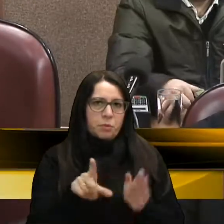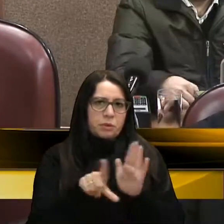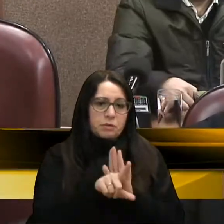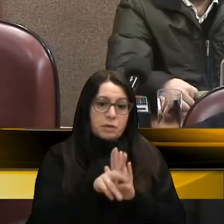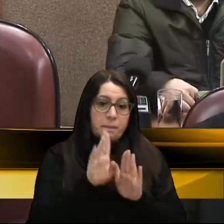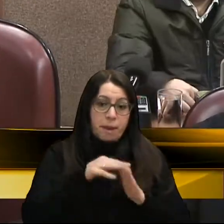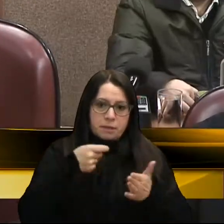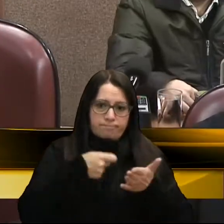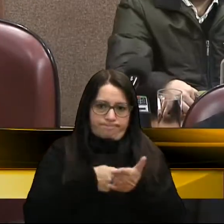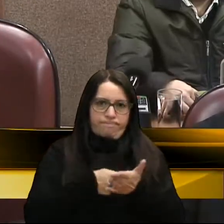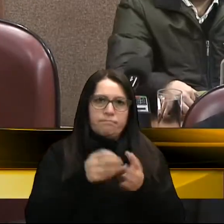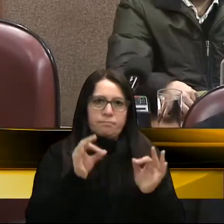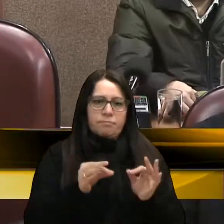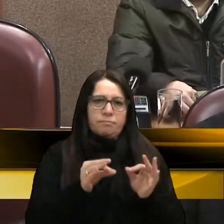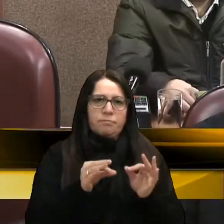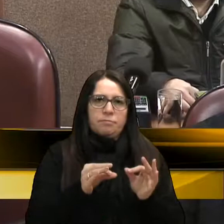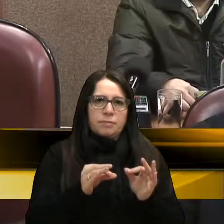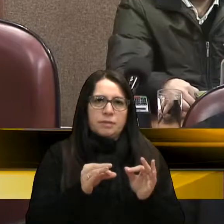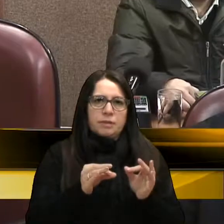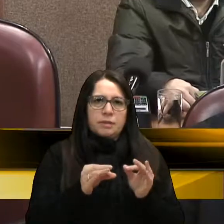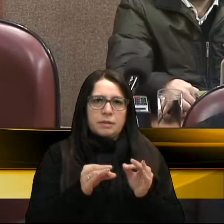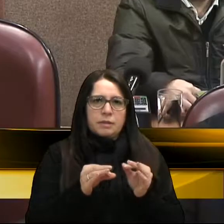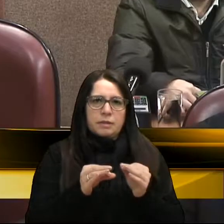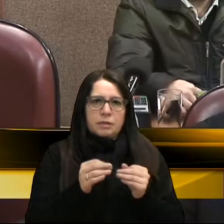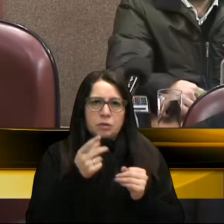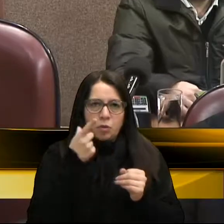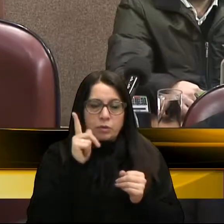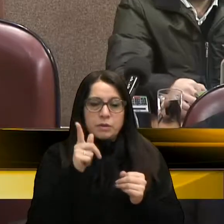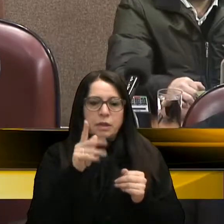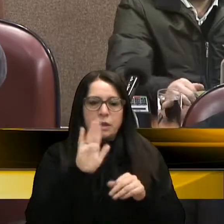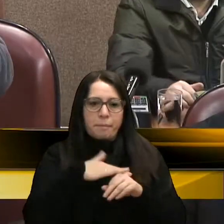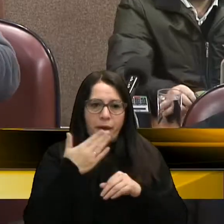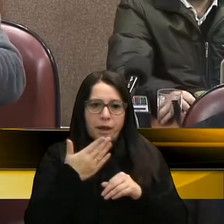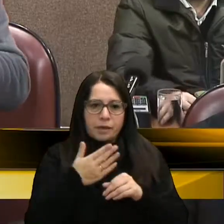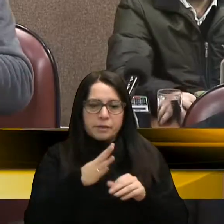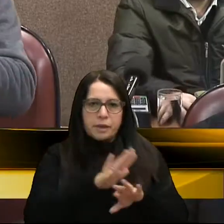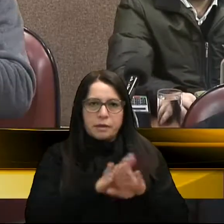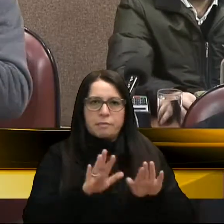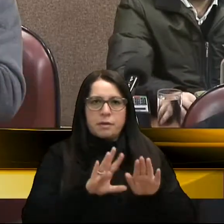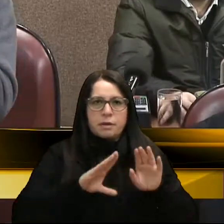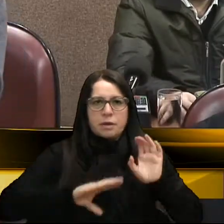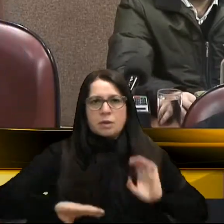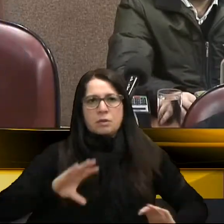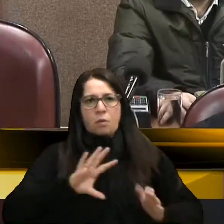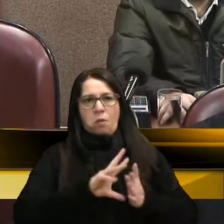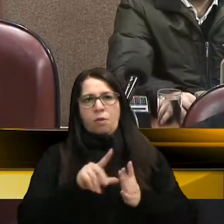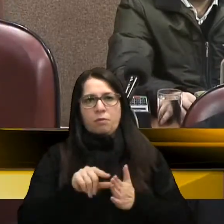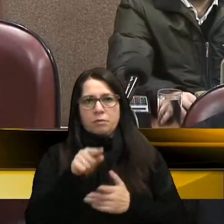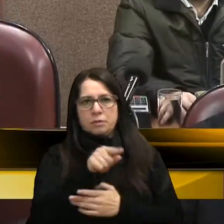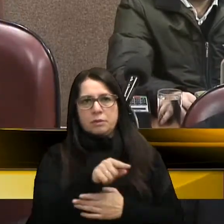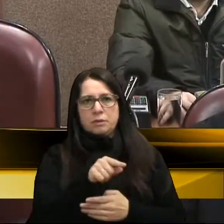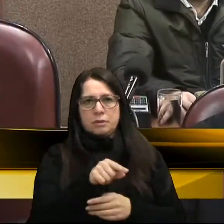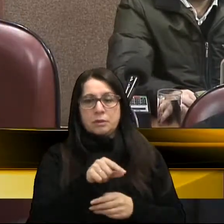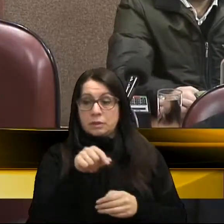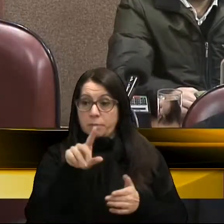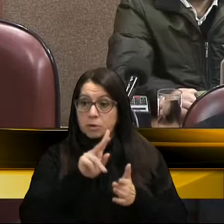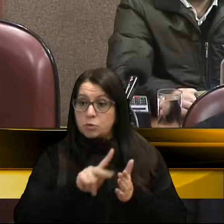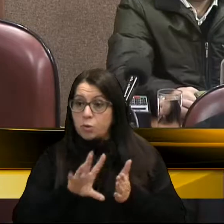mais rígidas, né? E eles combatem mais ferozmente a corrupção. O corrupto lá, ele é,